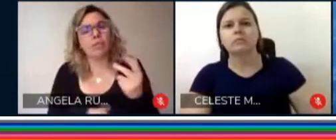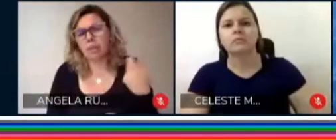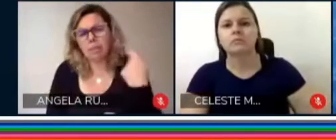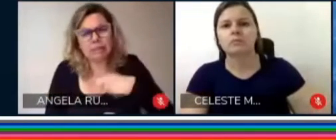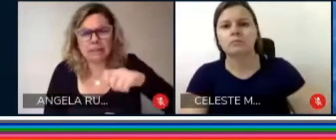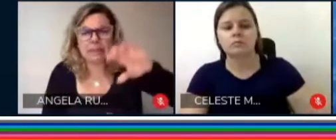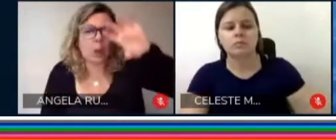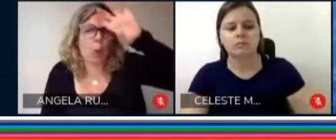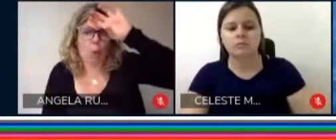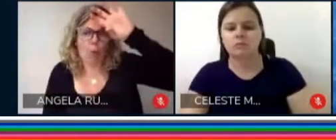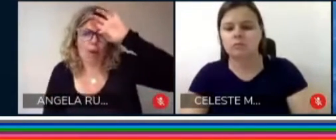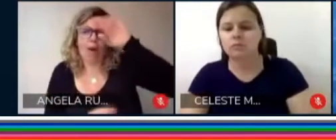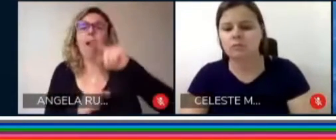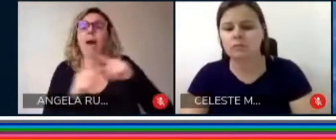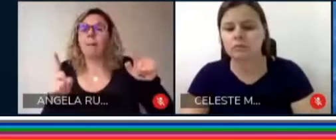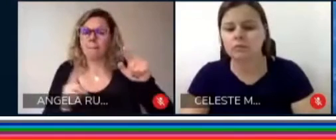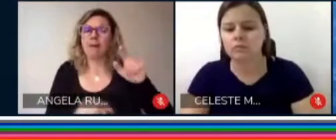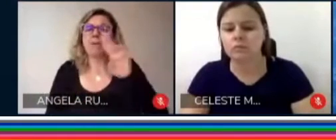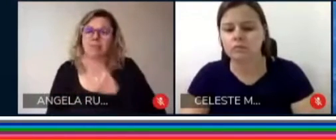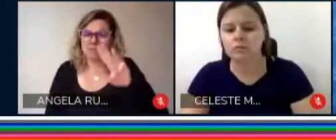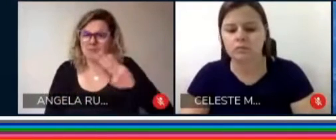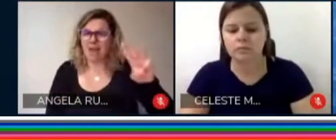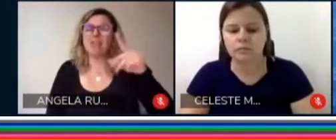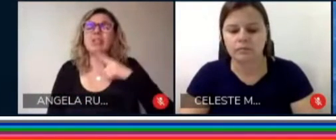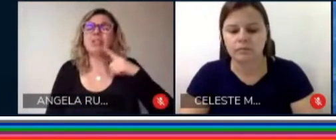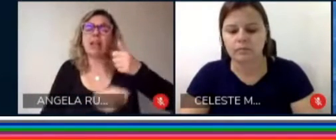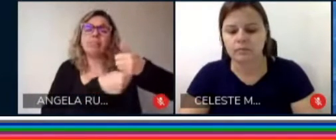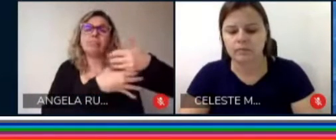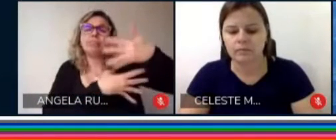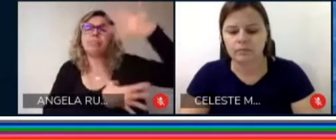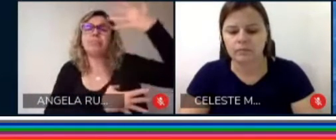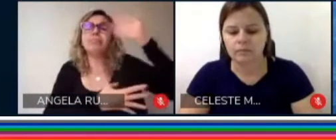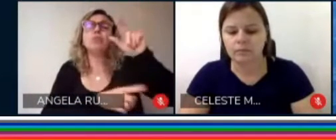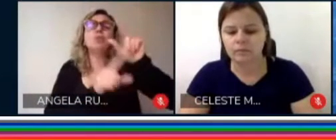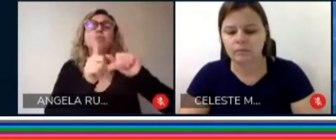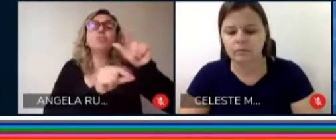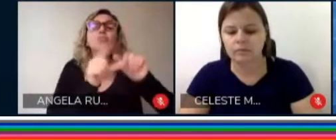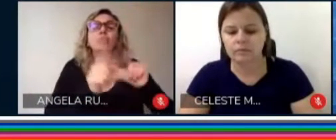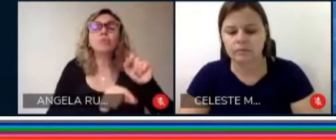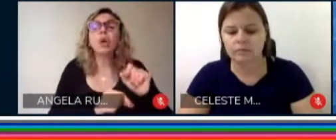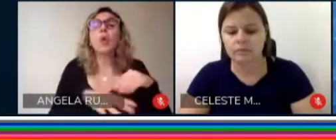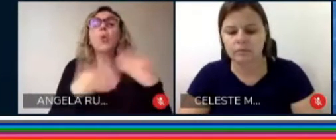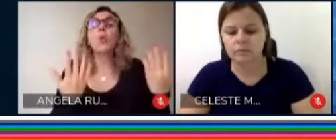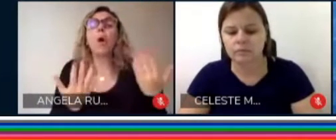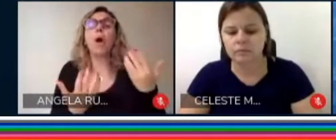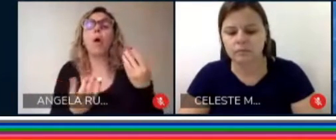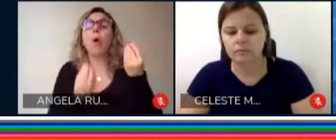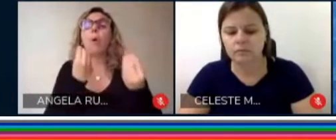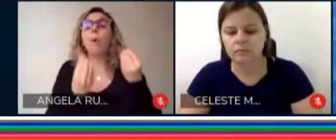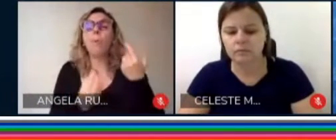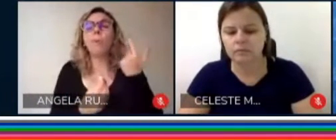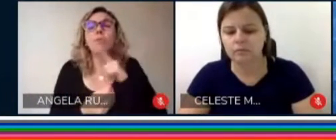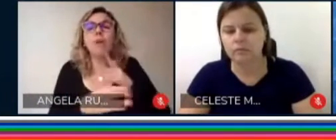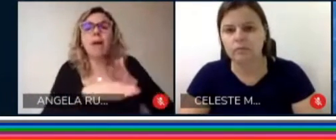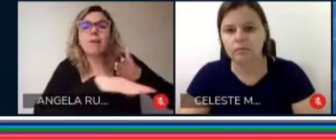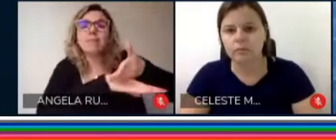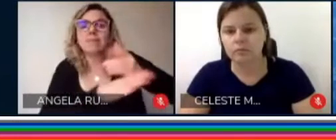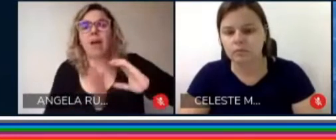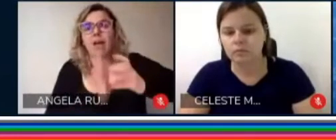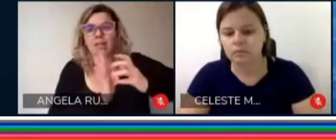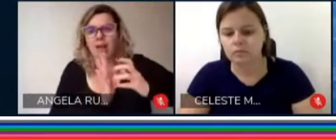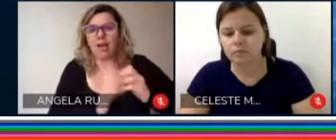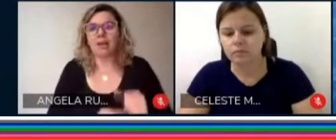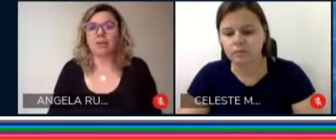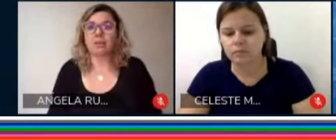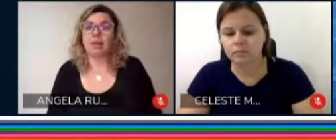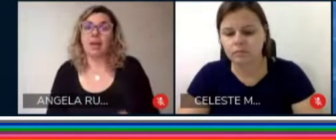isso, né? Lá tem a nossa lista e tem várias indicações diferentes de como acessar essas bases de dados.